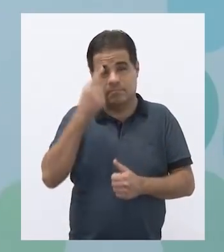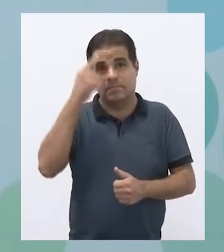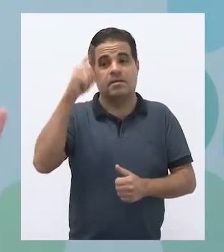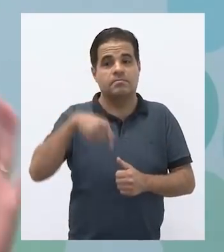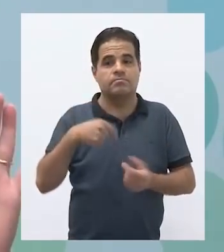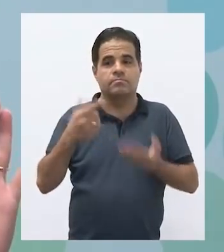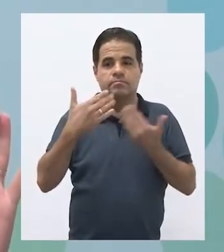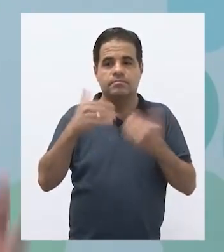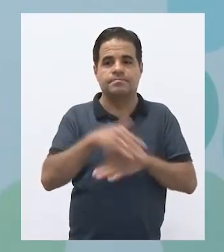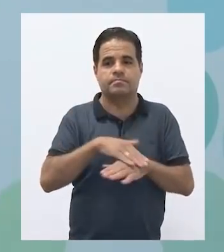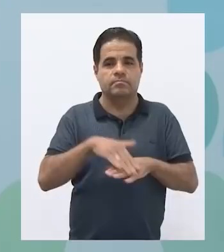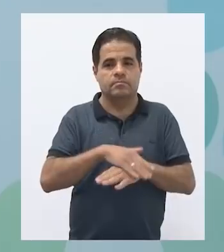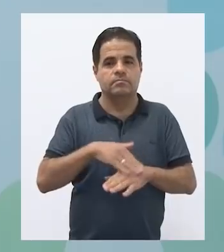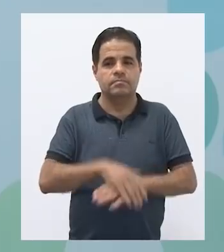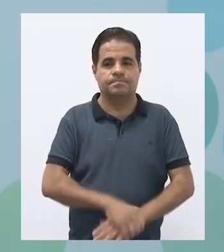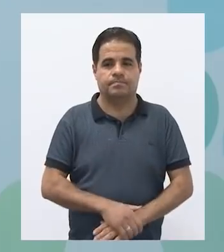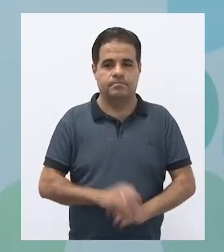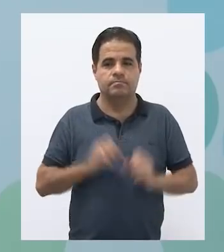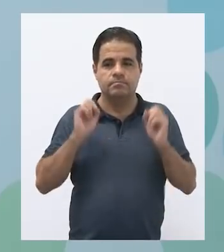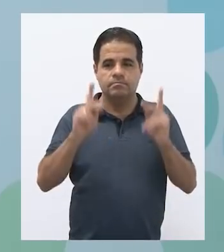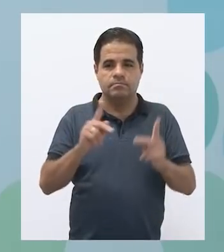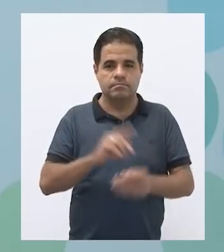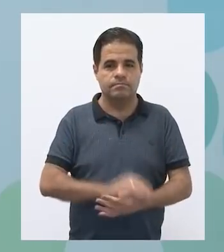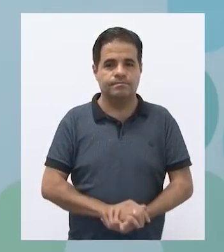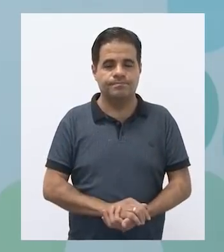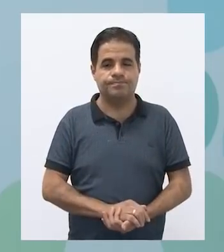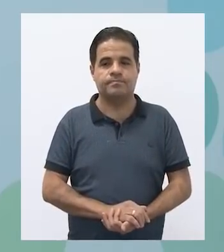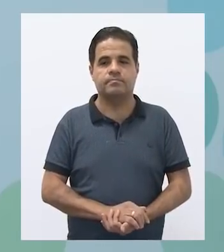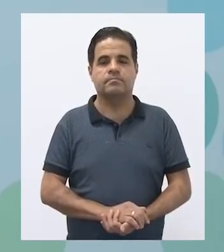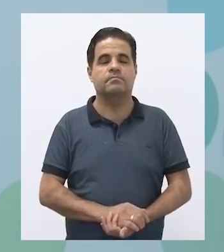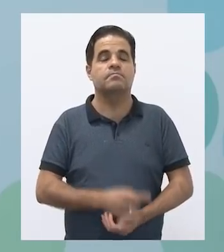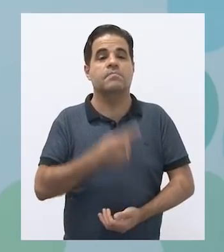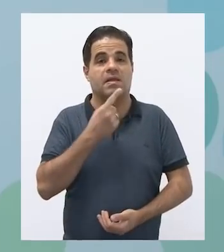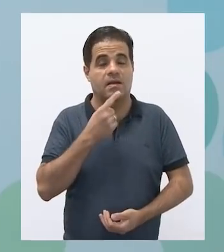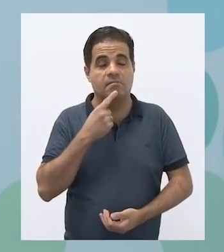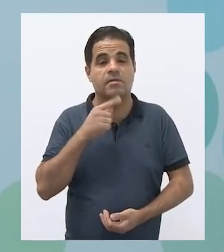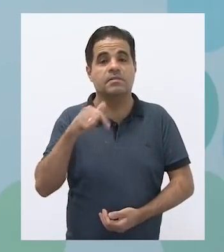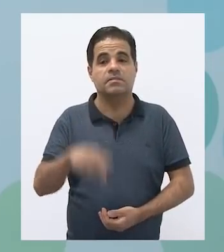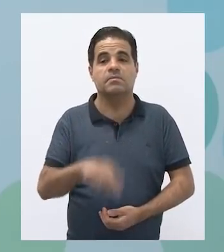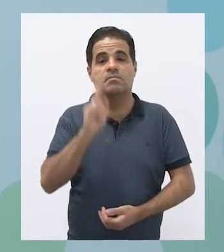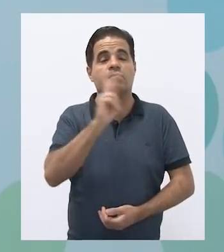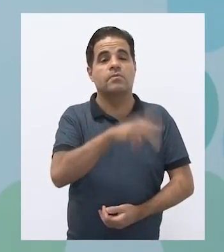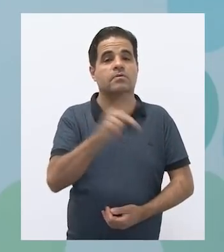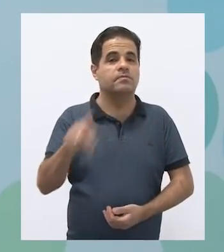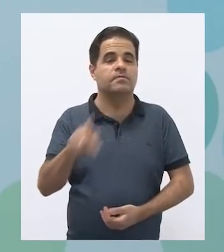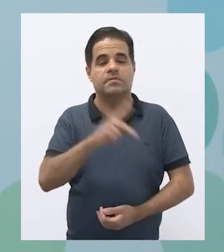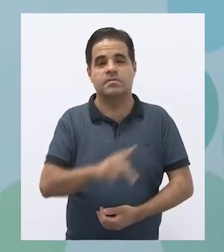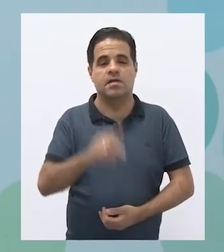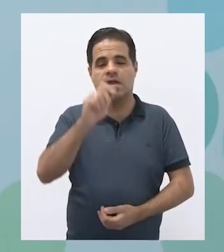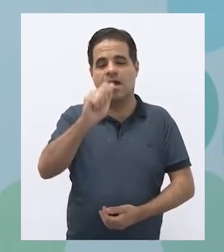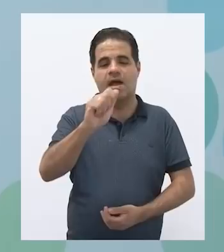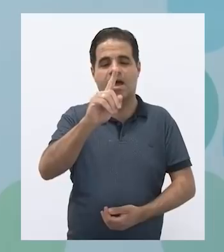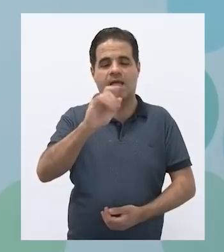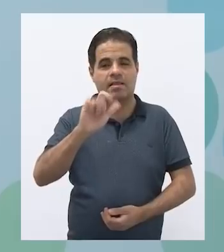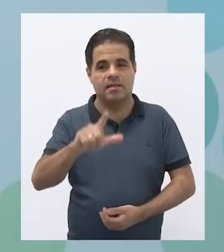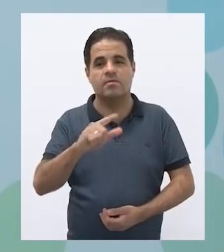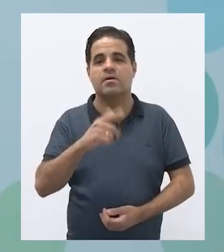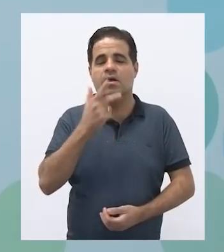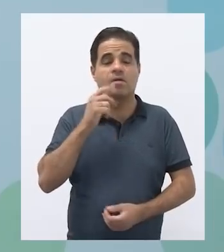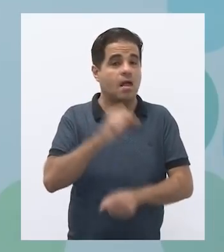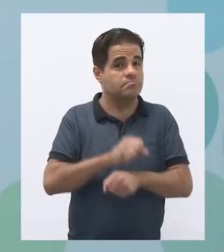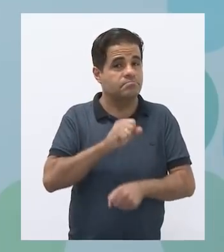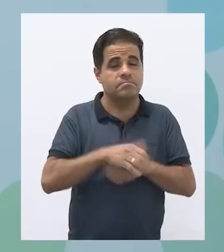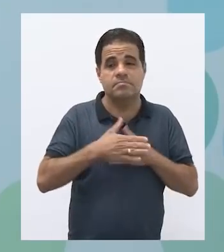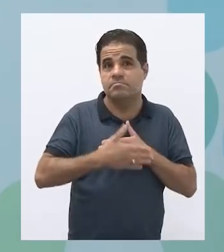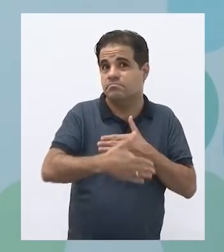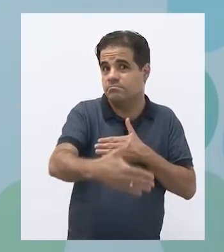hoje é um bate-papo, ok? Só falando aqui, ó, por exemplo, a professora Adel colocou assim, as expectativas